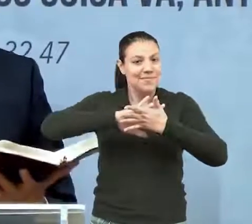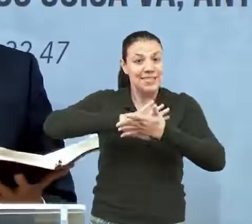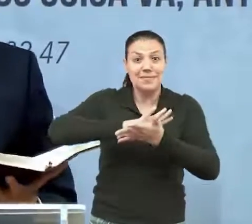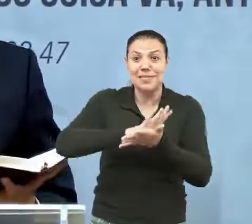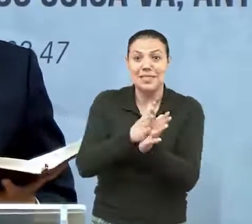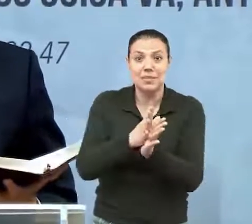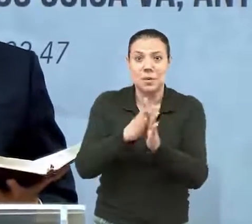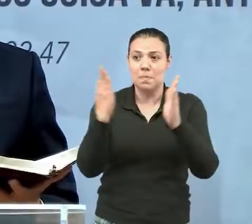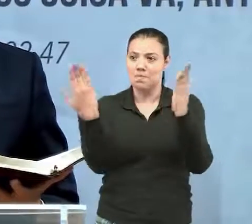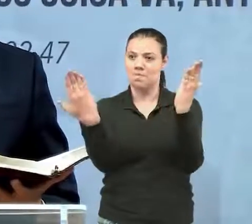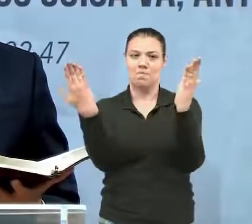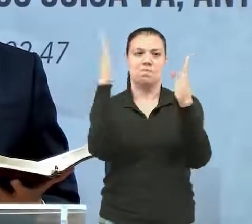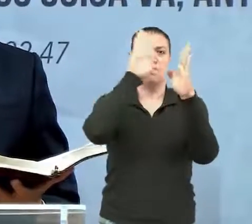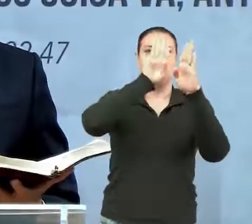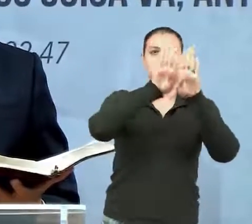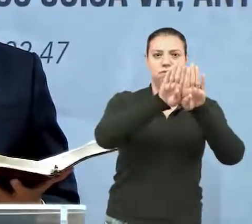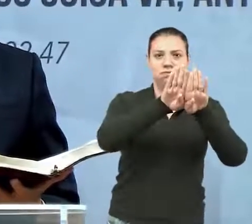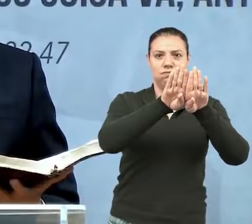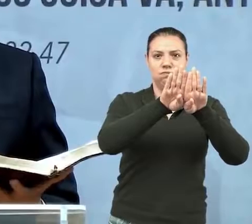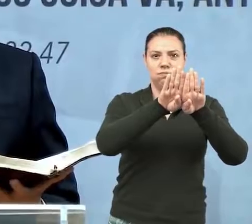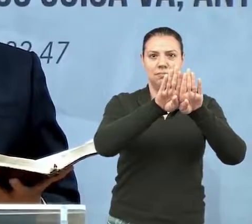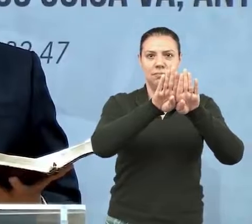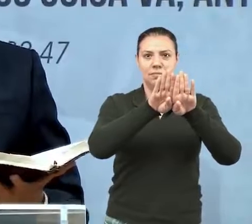as portas.